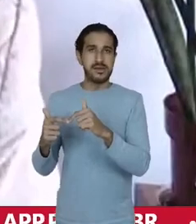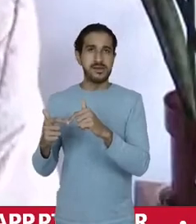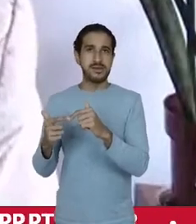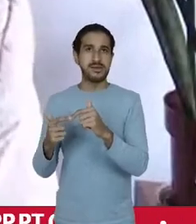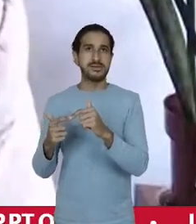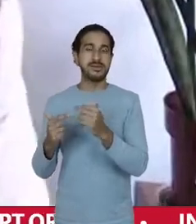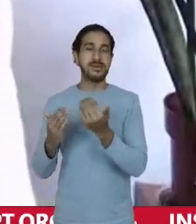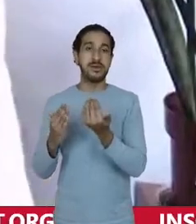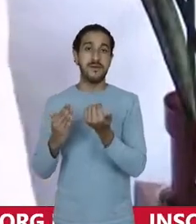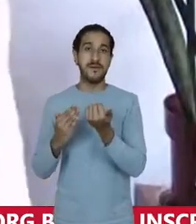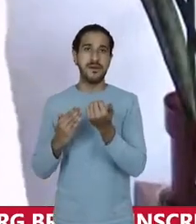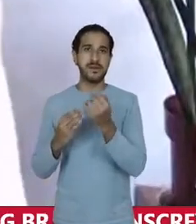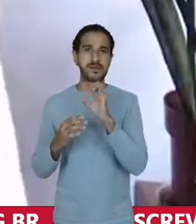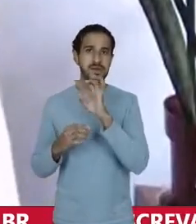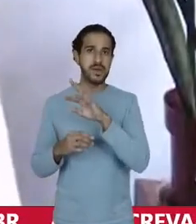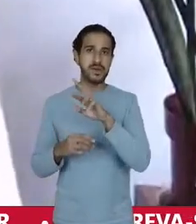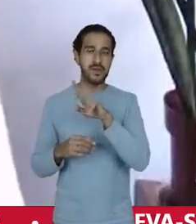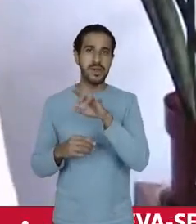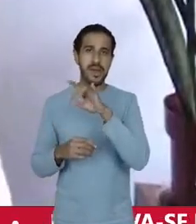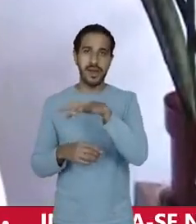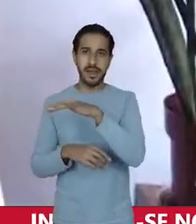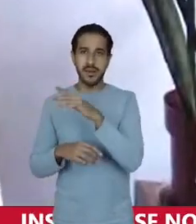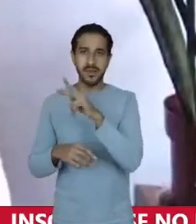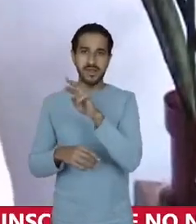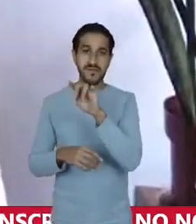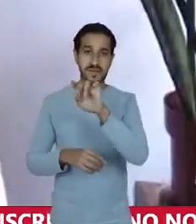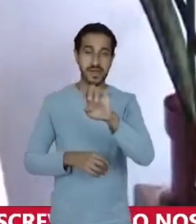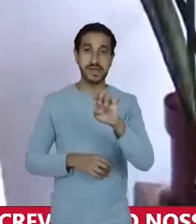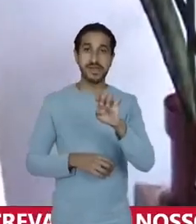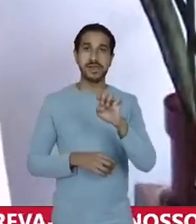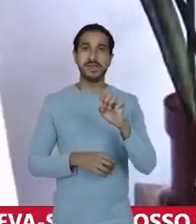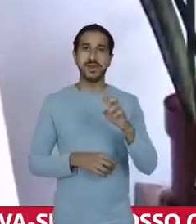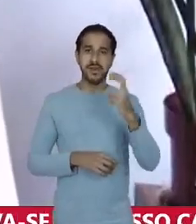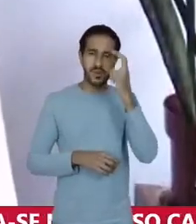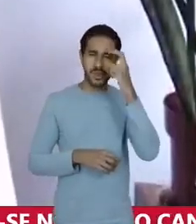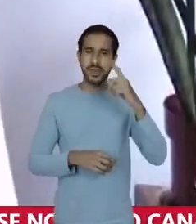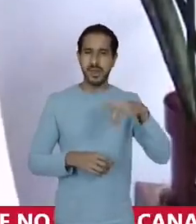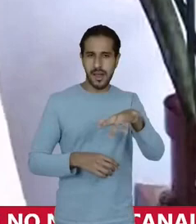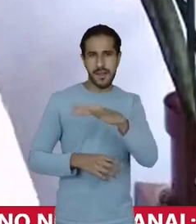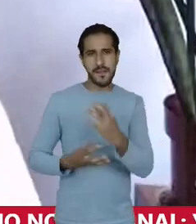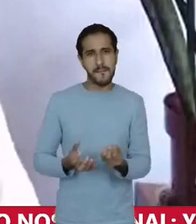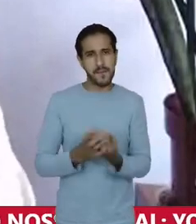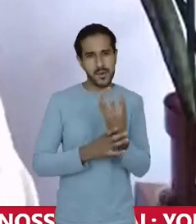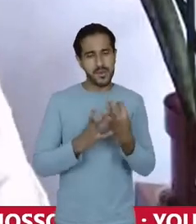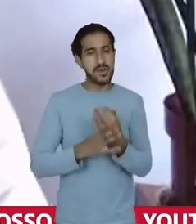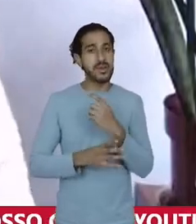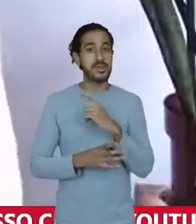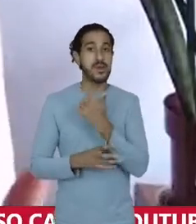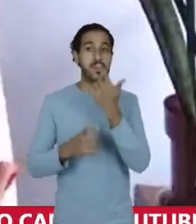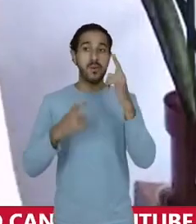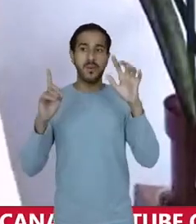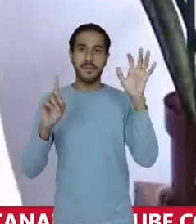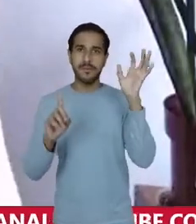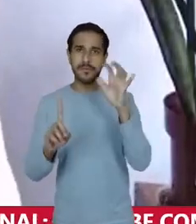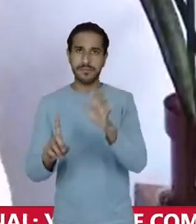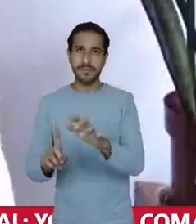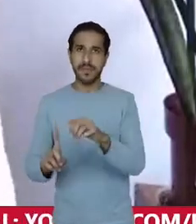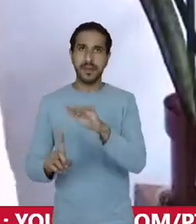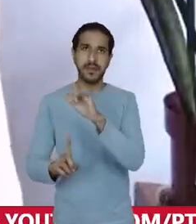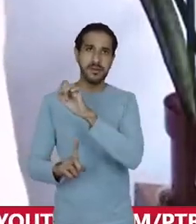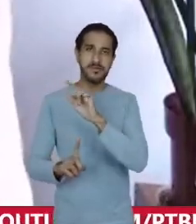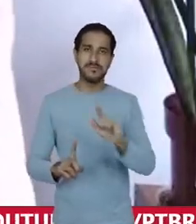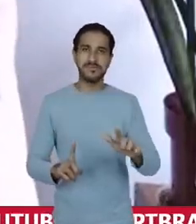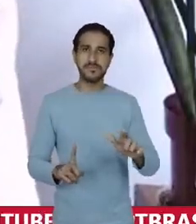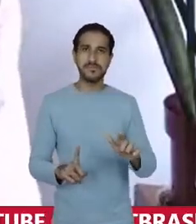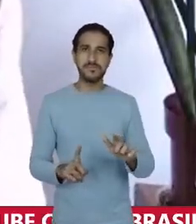fora, inclusive, só do campo da produtividade. A cultura tem um campo de produção, mas a cultura tem outros efeitos para além daquilo que